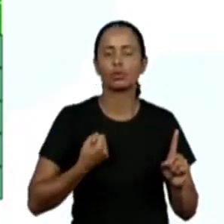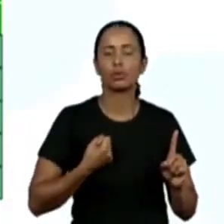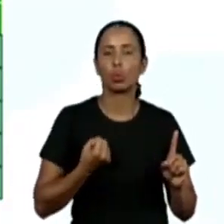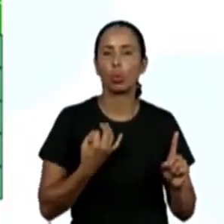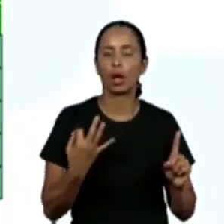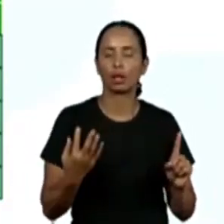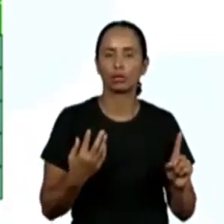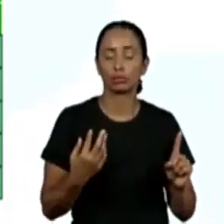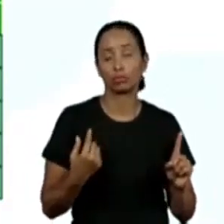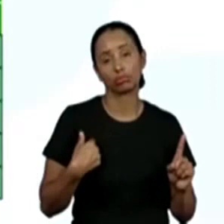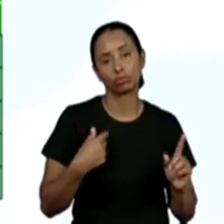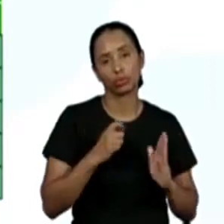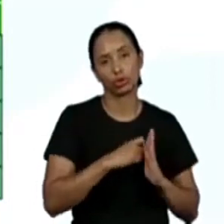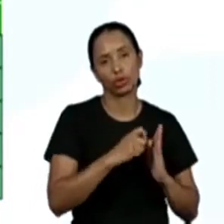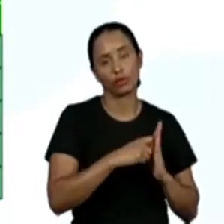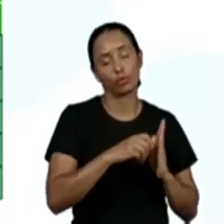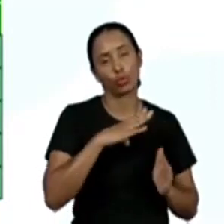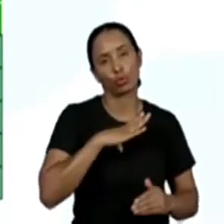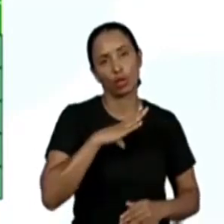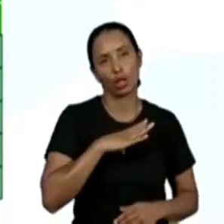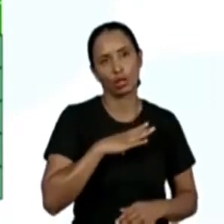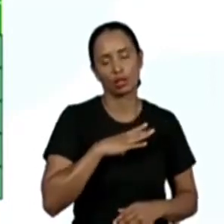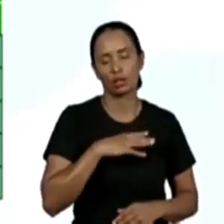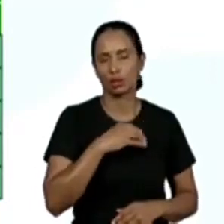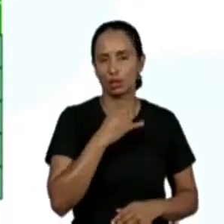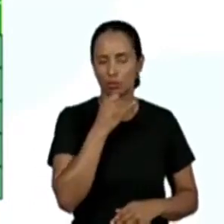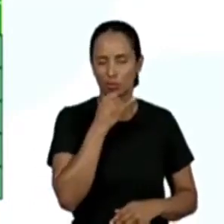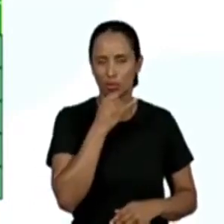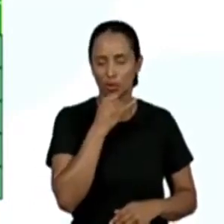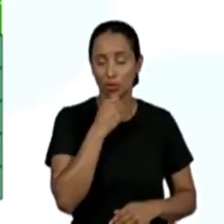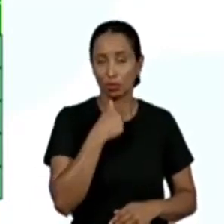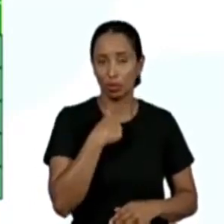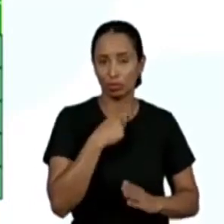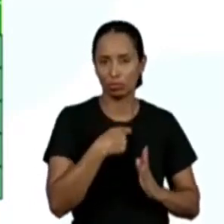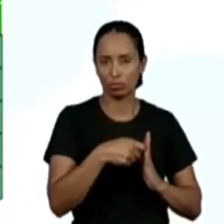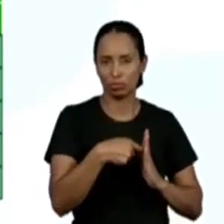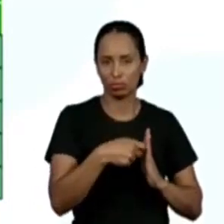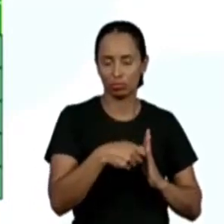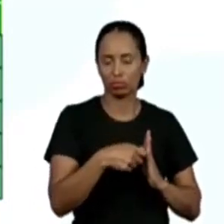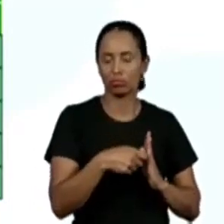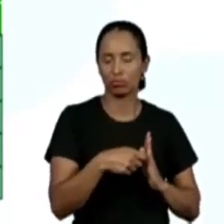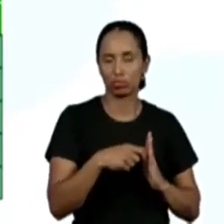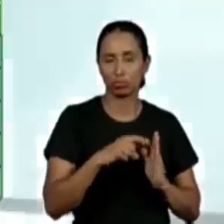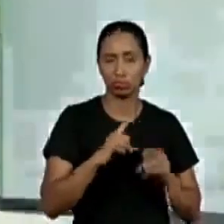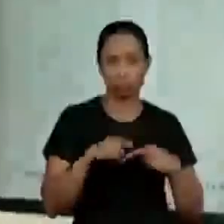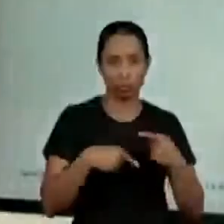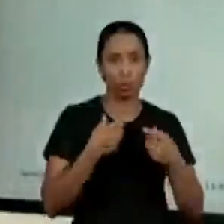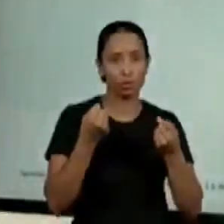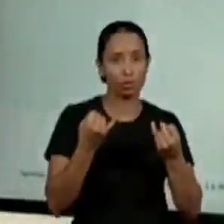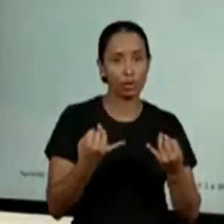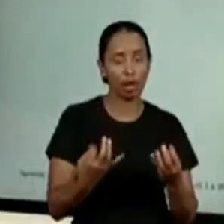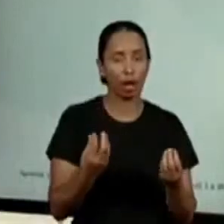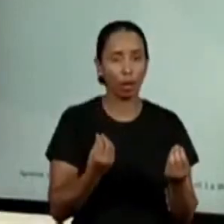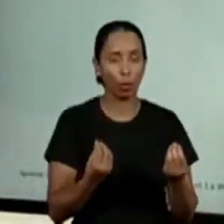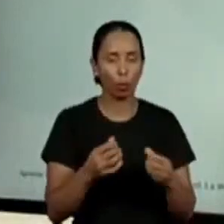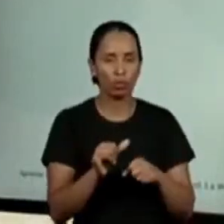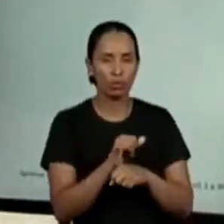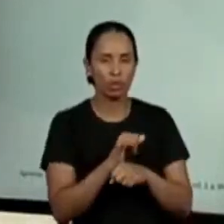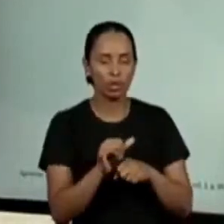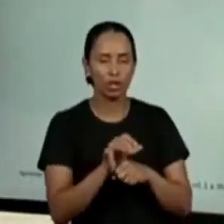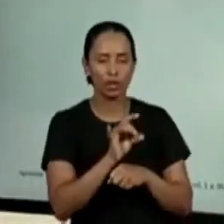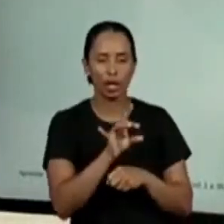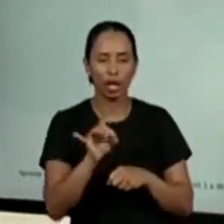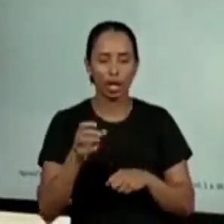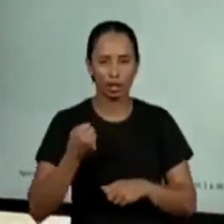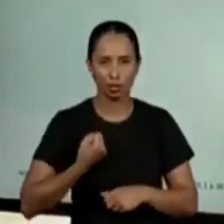uma coisa que é o seguinte, ó. Eu vou escrever o número e depois aí eu vou explicando como que cada número vai apresentando para